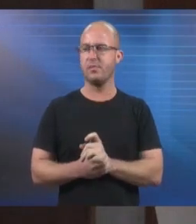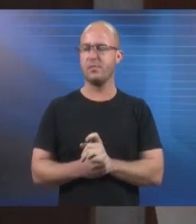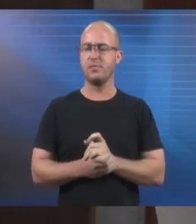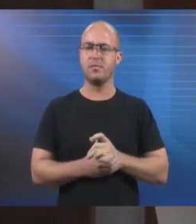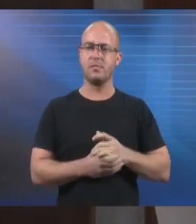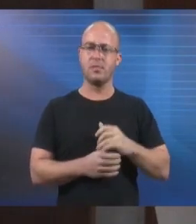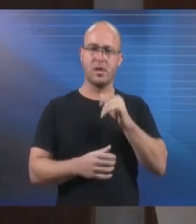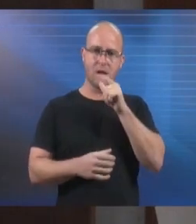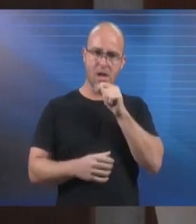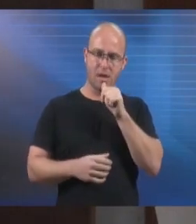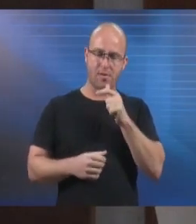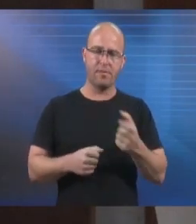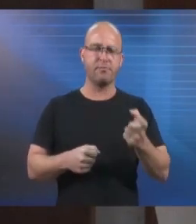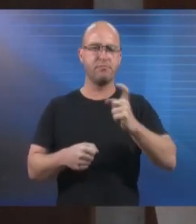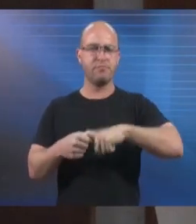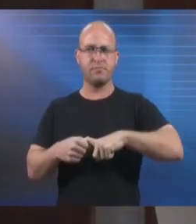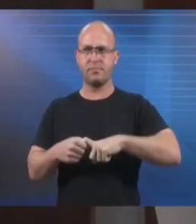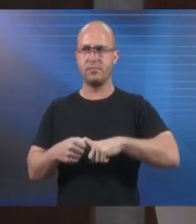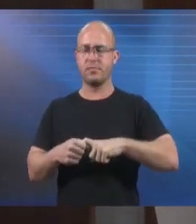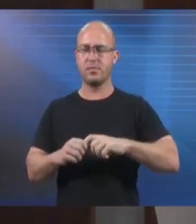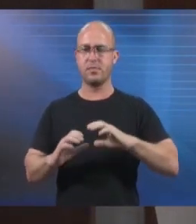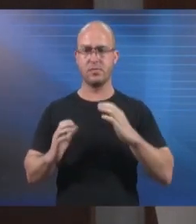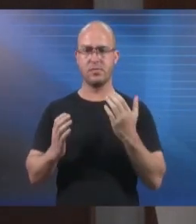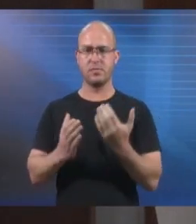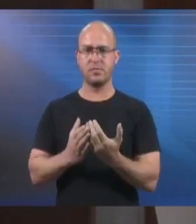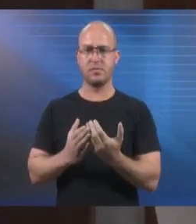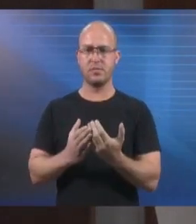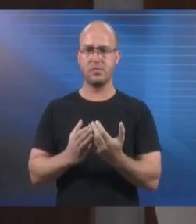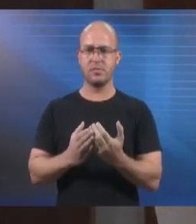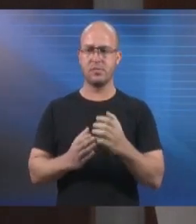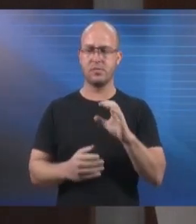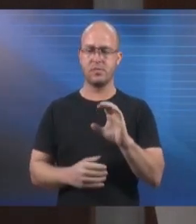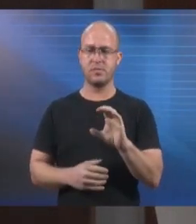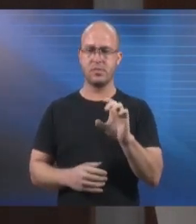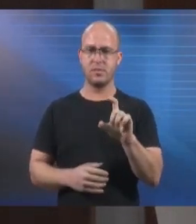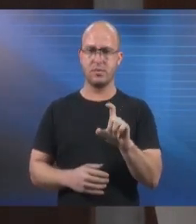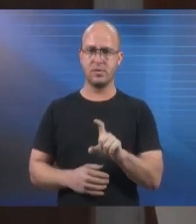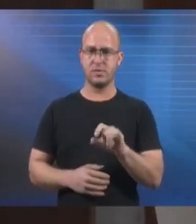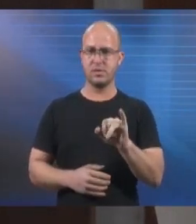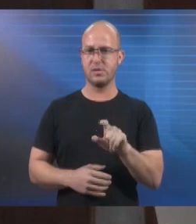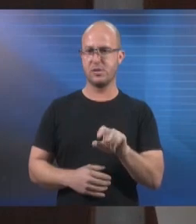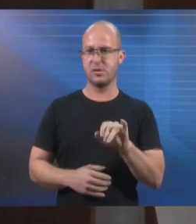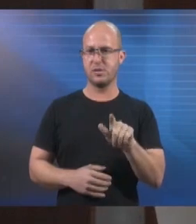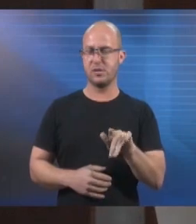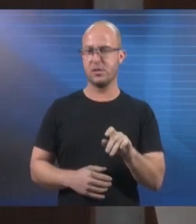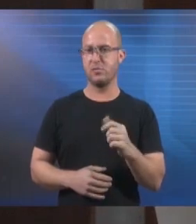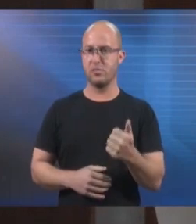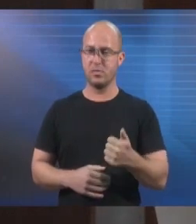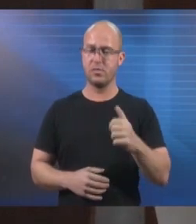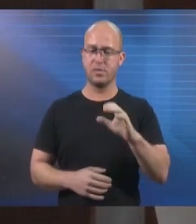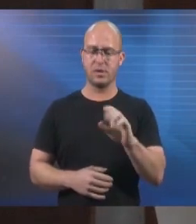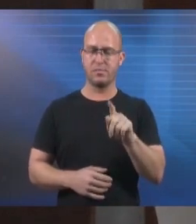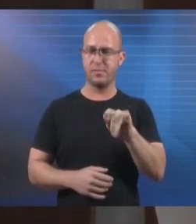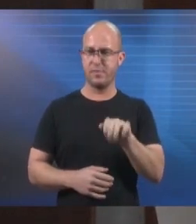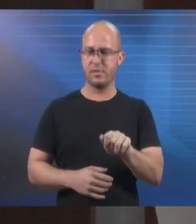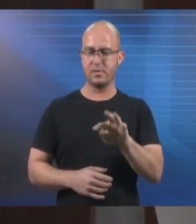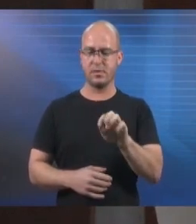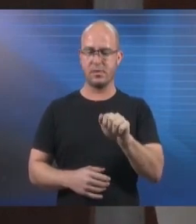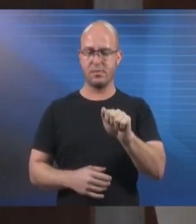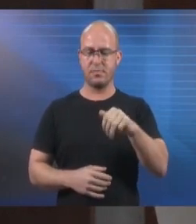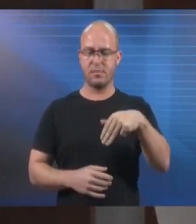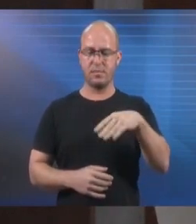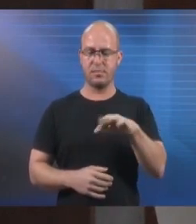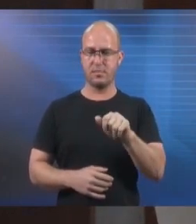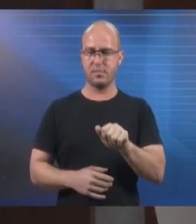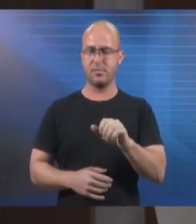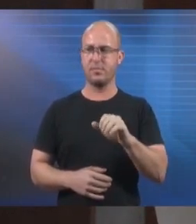abastecimento de água para para comunidades Rurais de Chic chique um Capivara tamatá e Lagoa